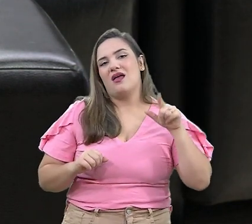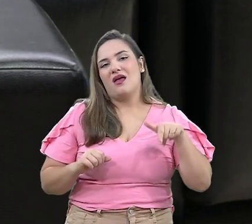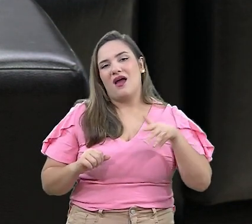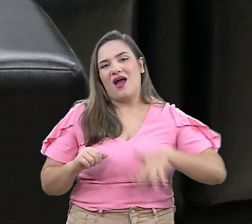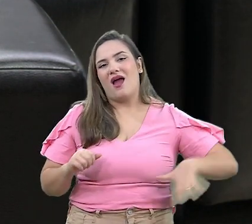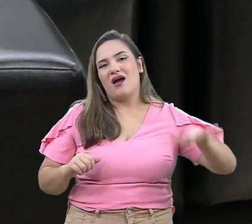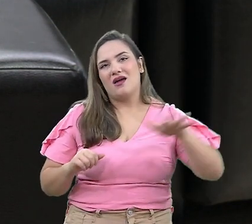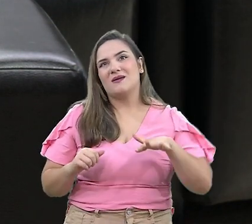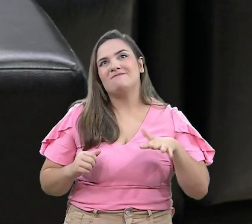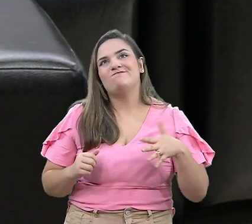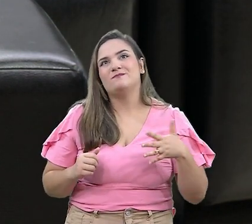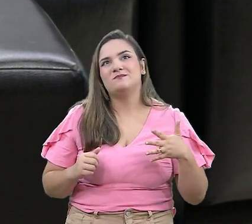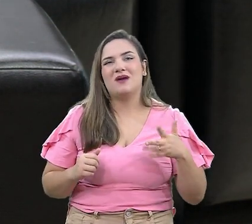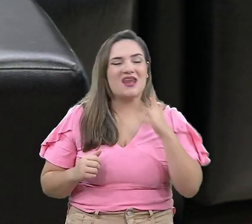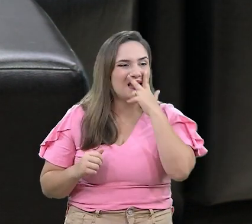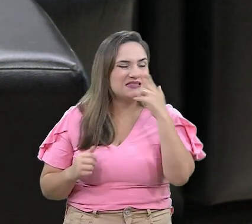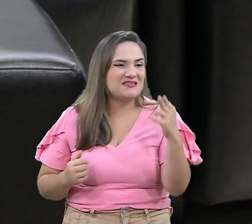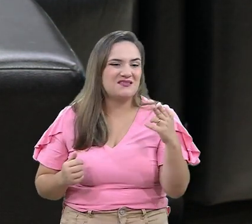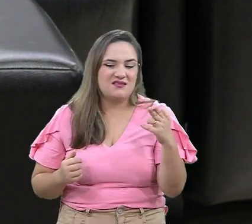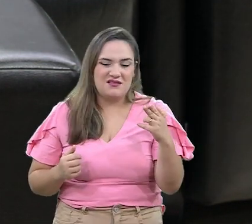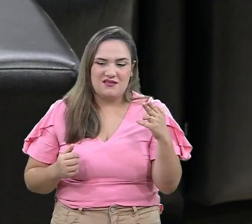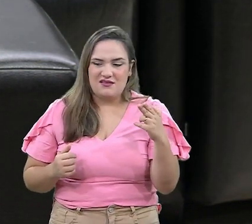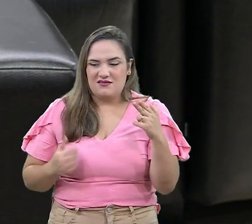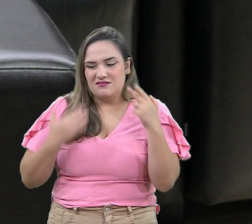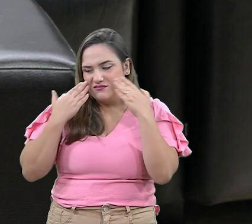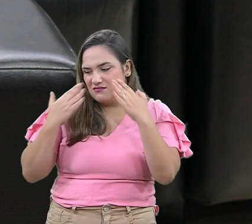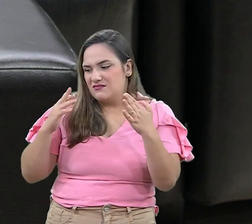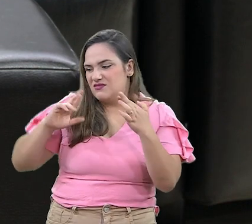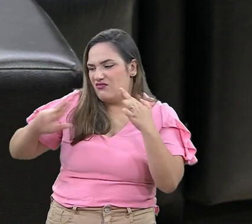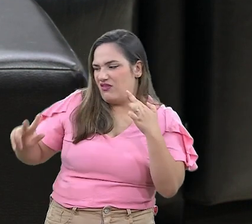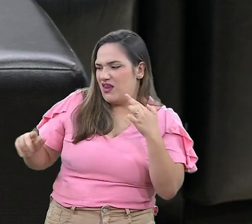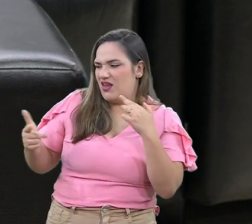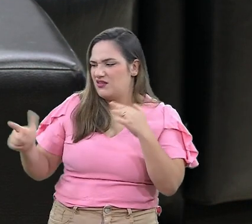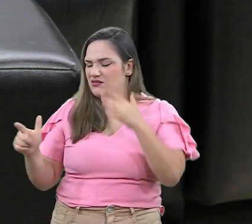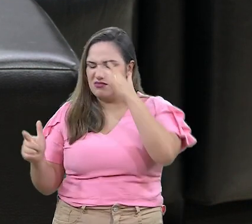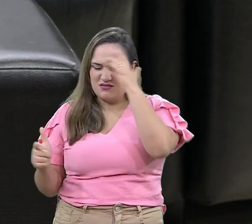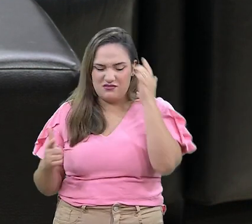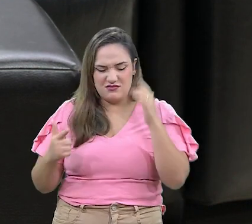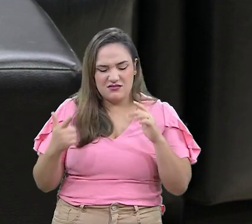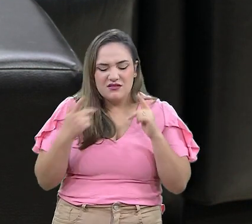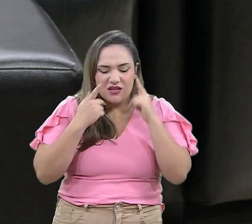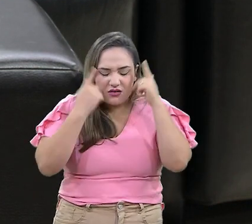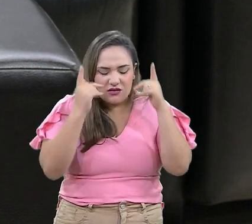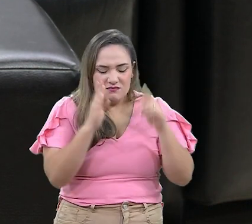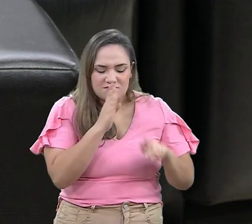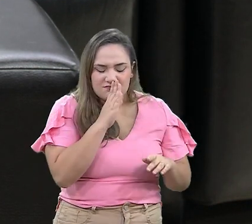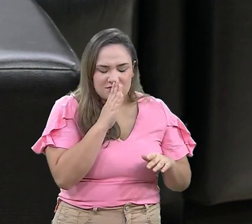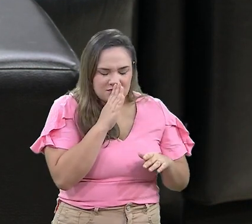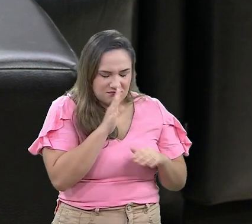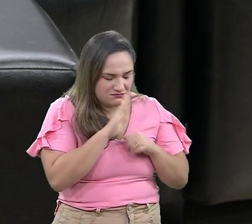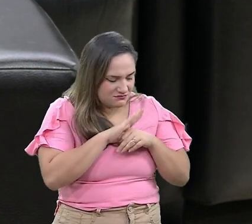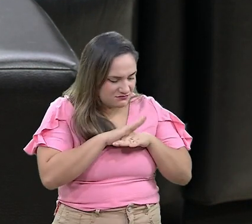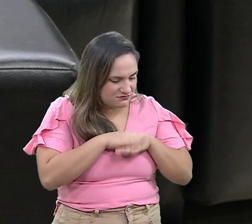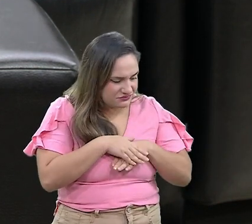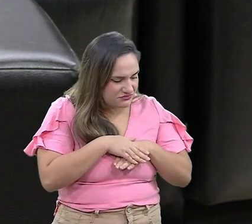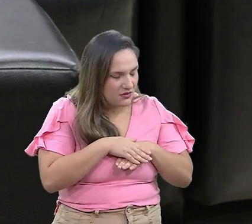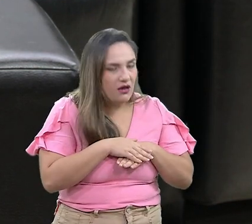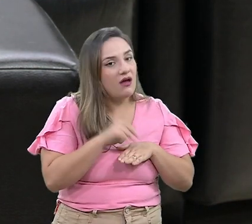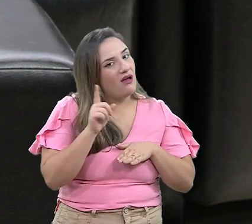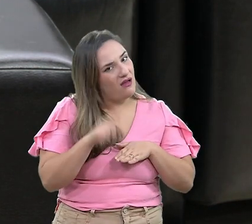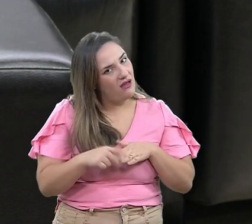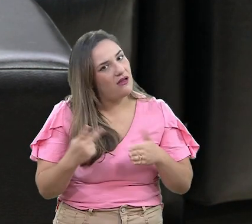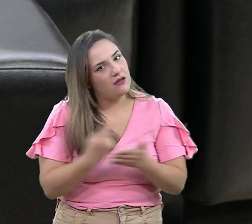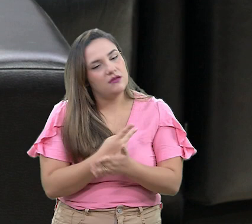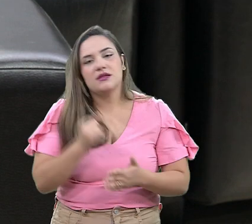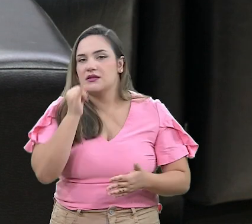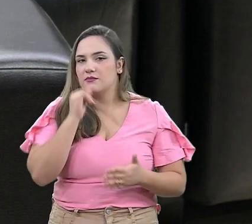uma perspectiva de que ao momento em que eu constranger e humilhar esse colaborador, eu estou praticando